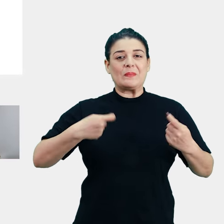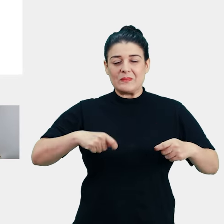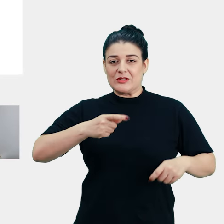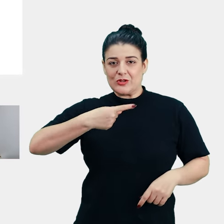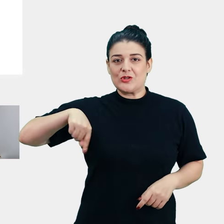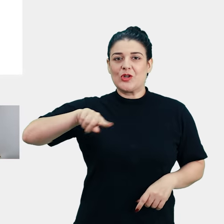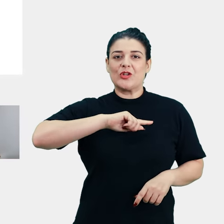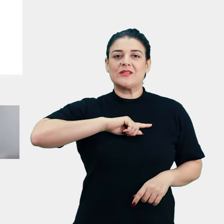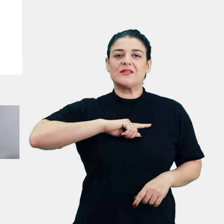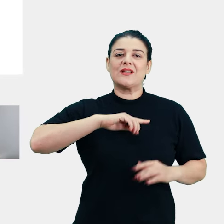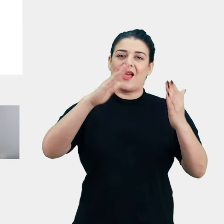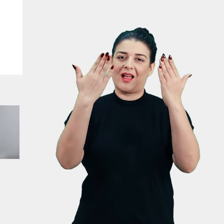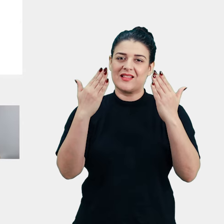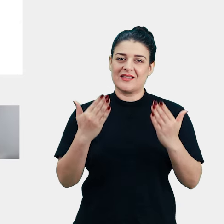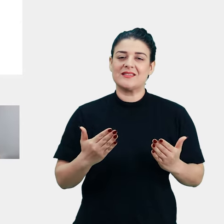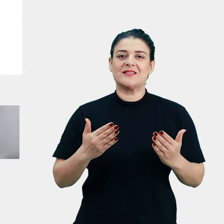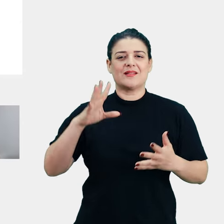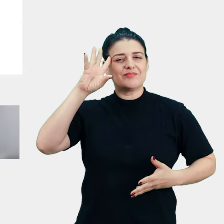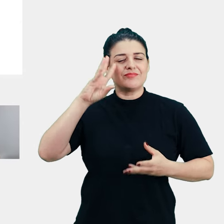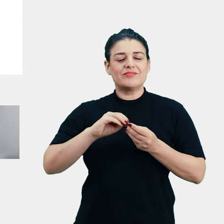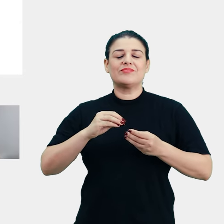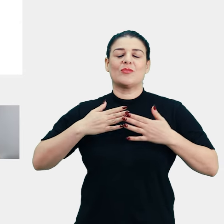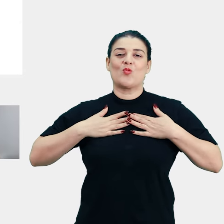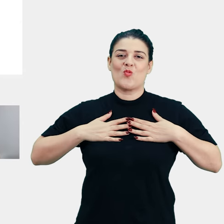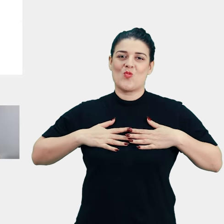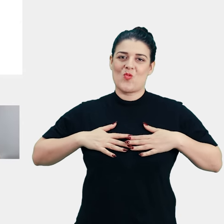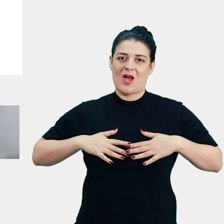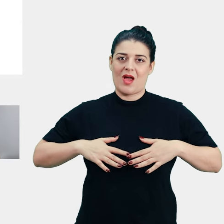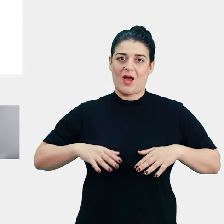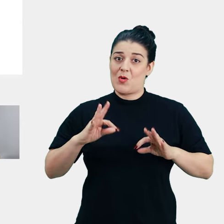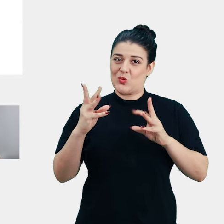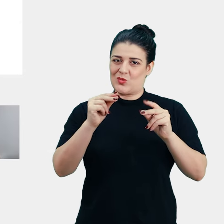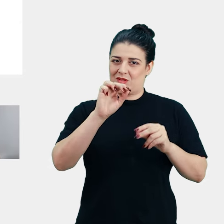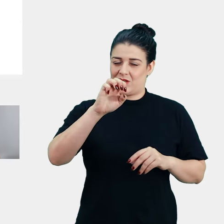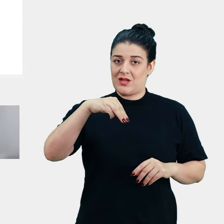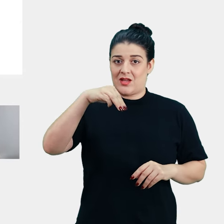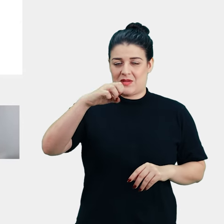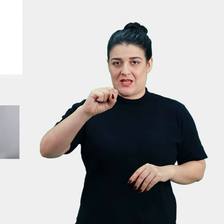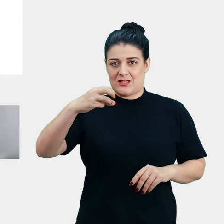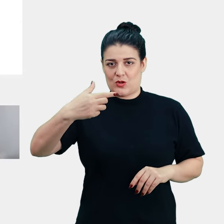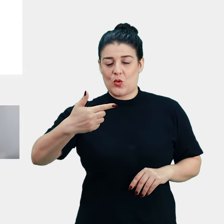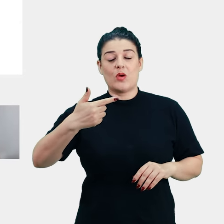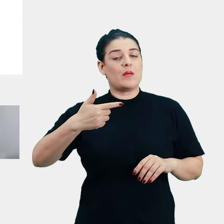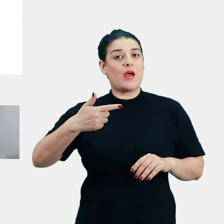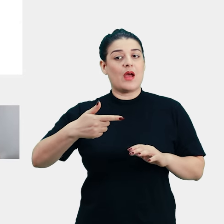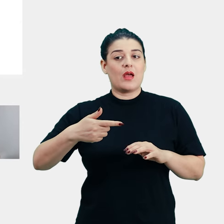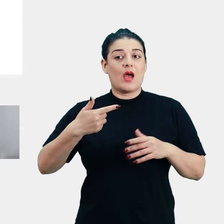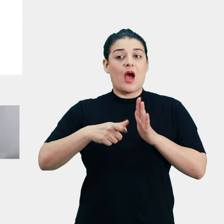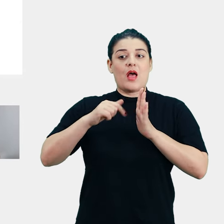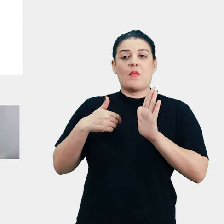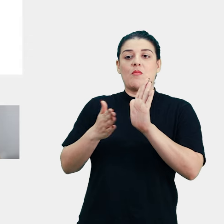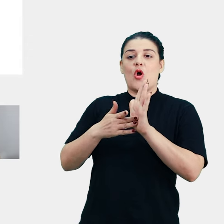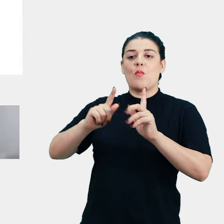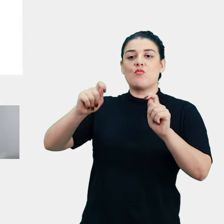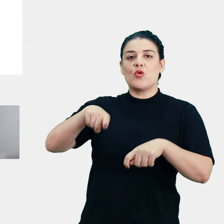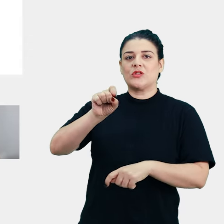precisamos analisar, interpretar com cautela esses espectros de MS2 antes de propor aquela